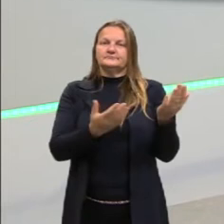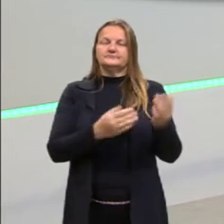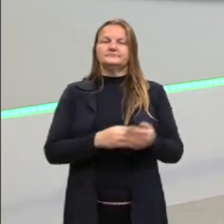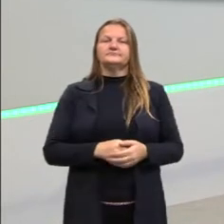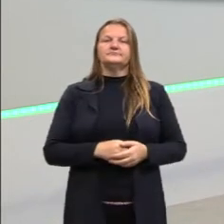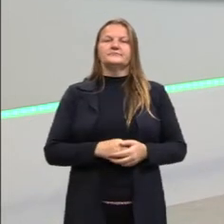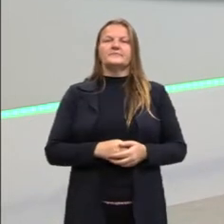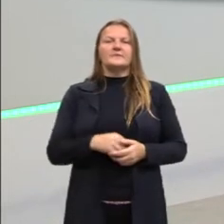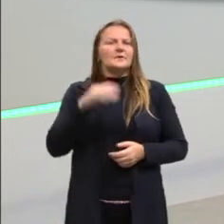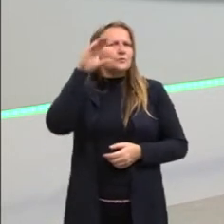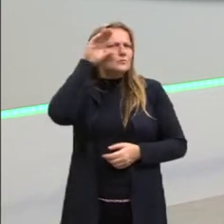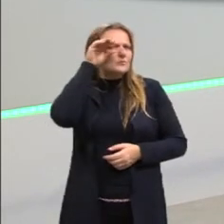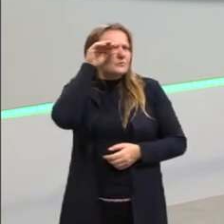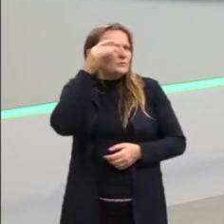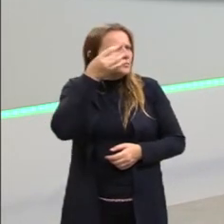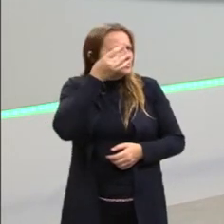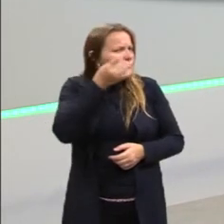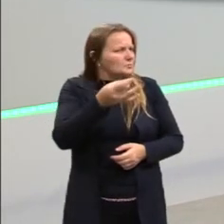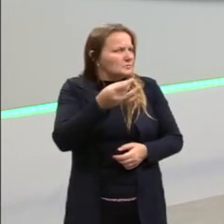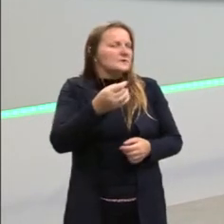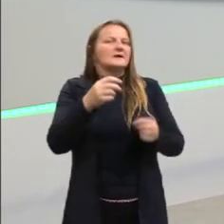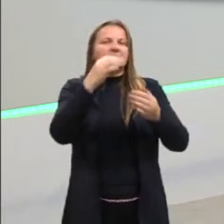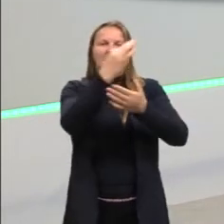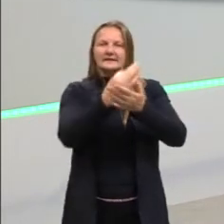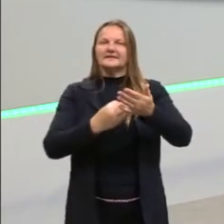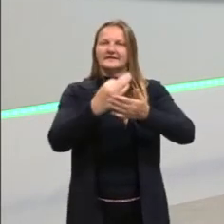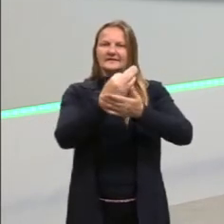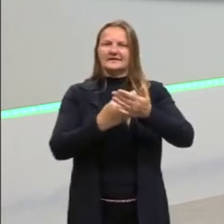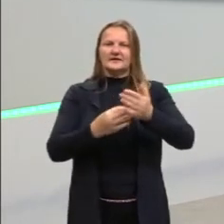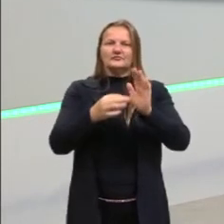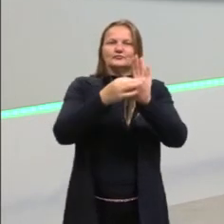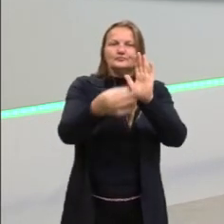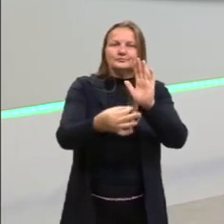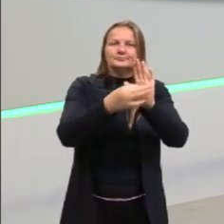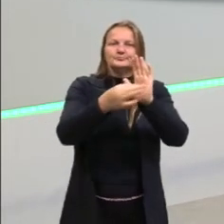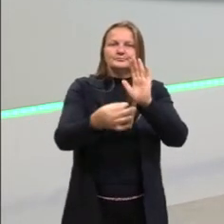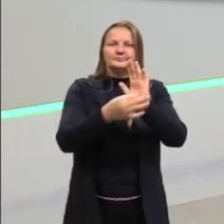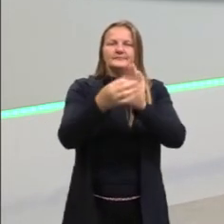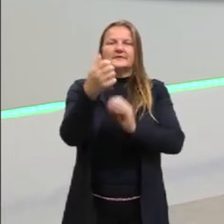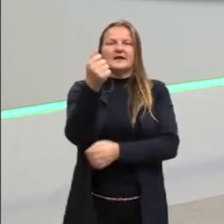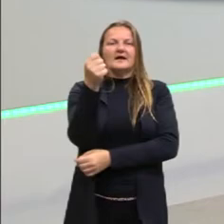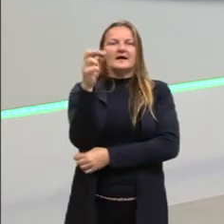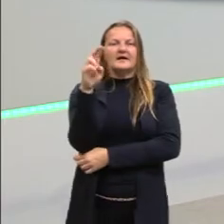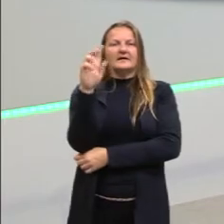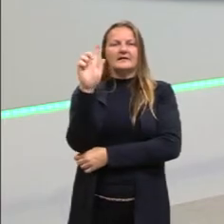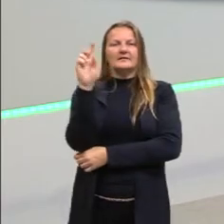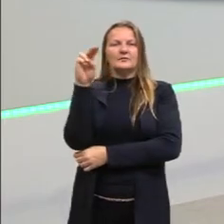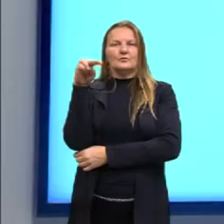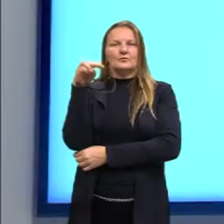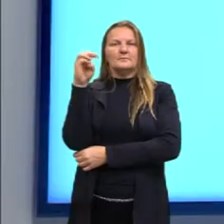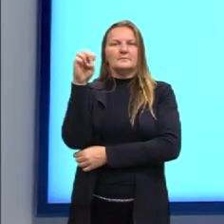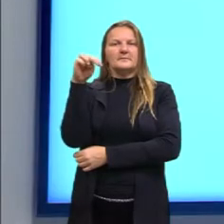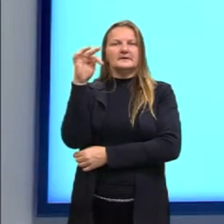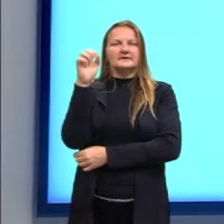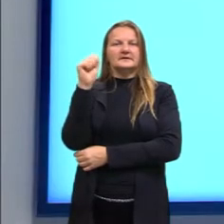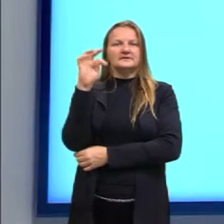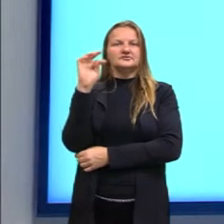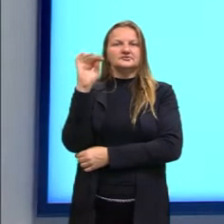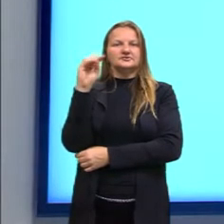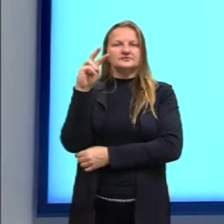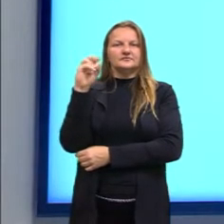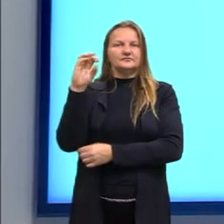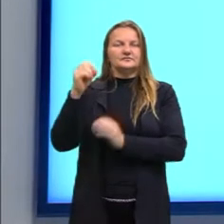essa espiadinha lá nos textos que são mais argumentativos. E aí vocês vão encontrar tanto na